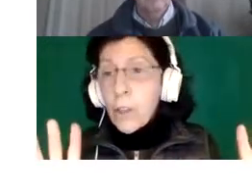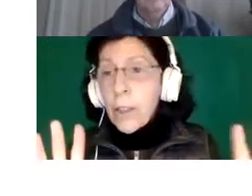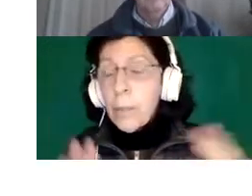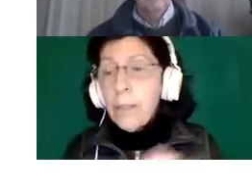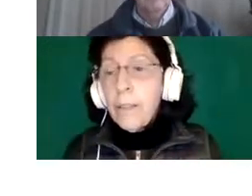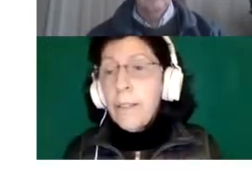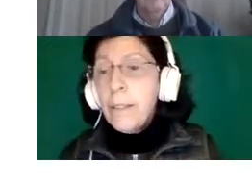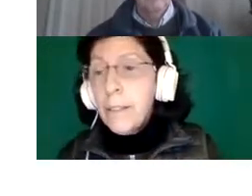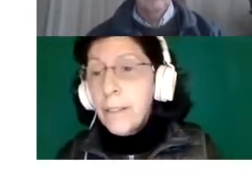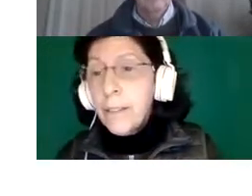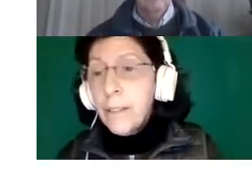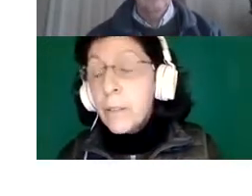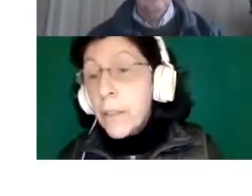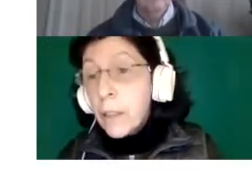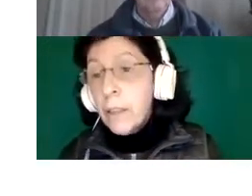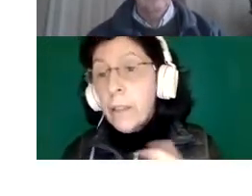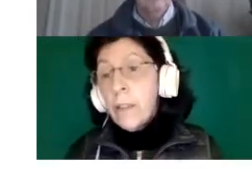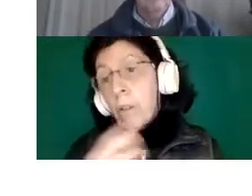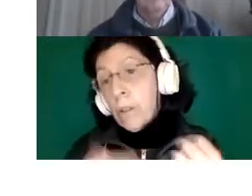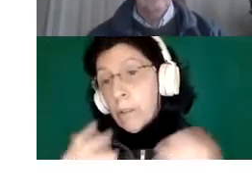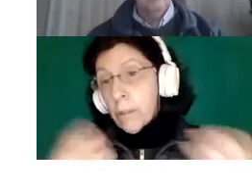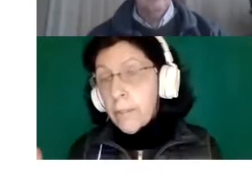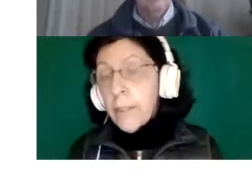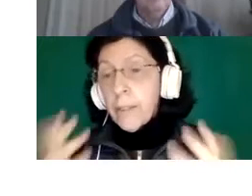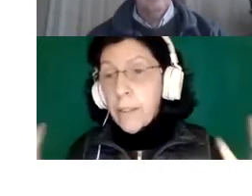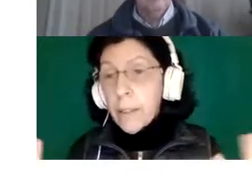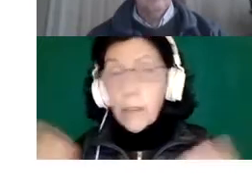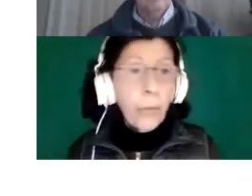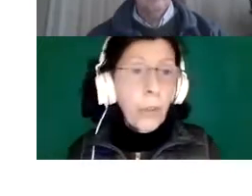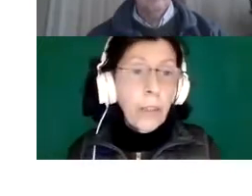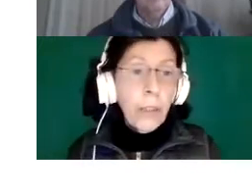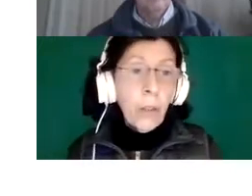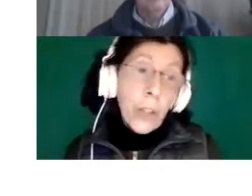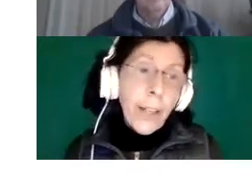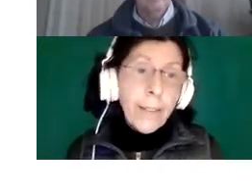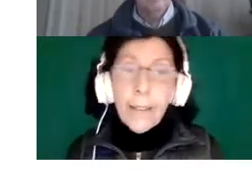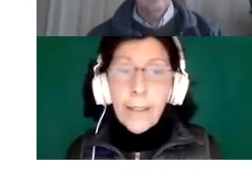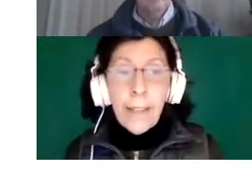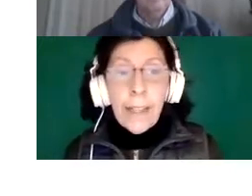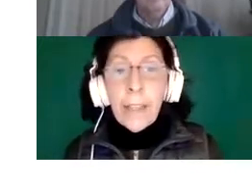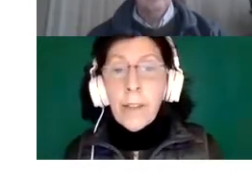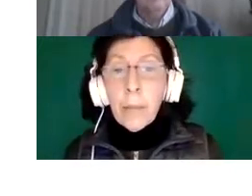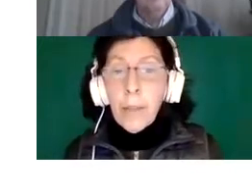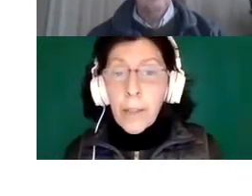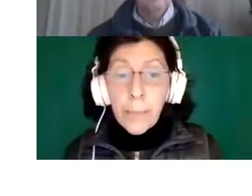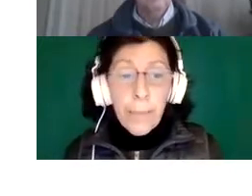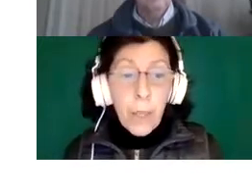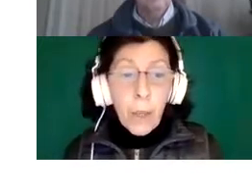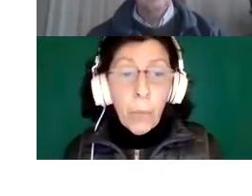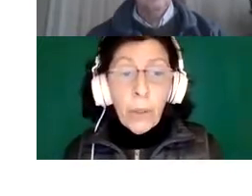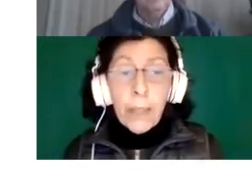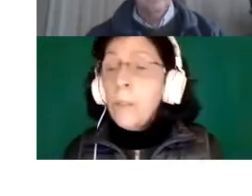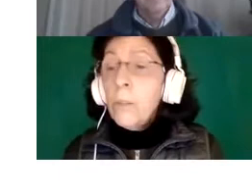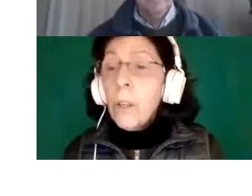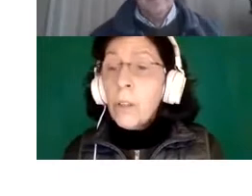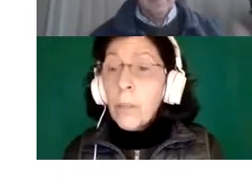este esquema revela ou sintetiza aquilo que foi ou que está a ser a nossa abordagem.